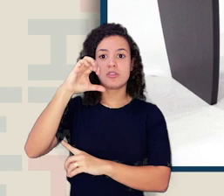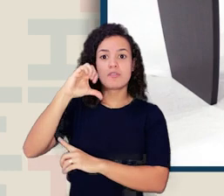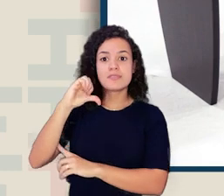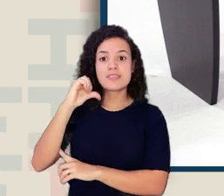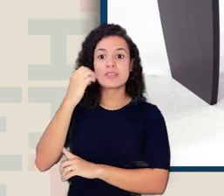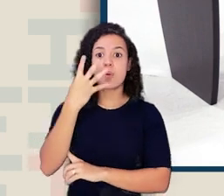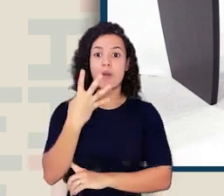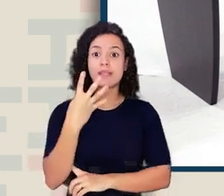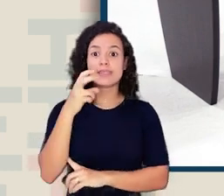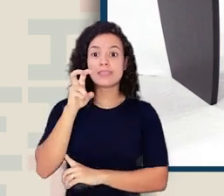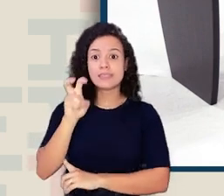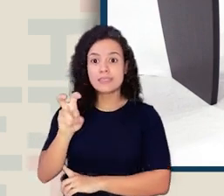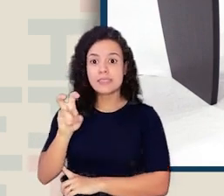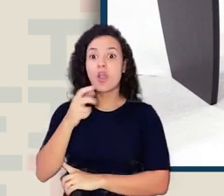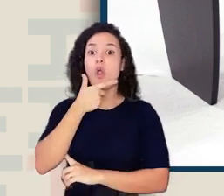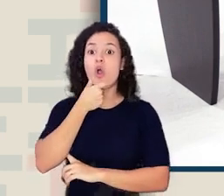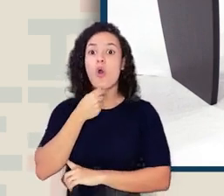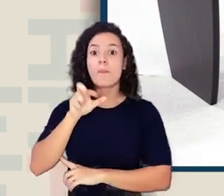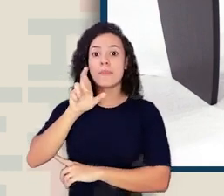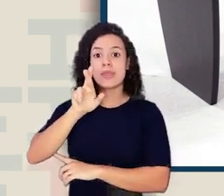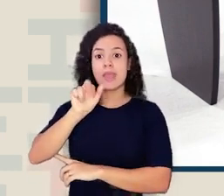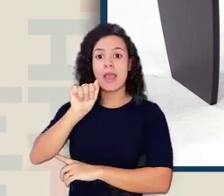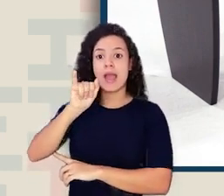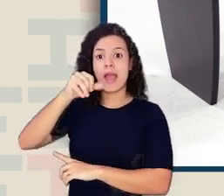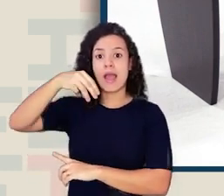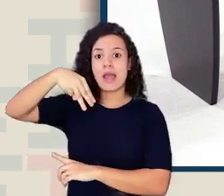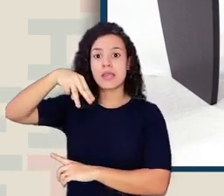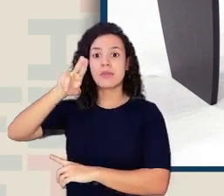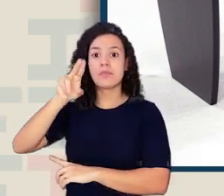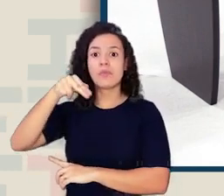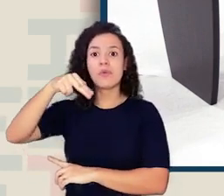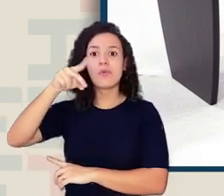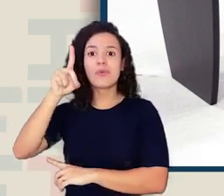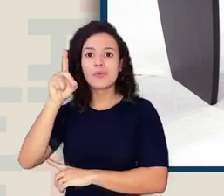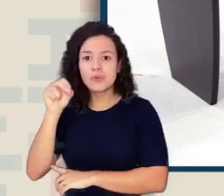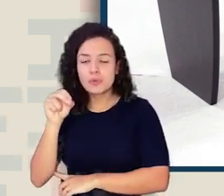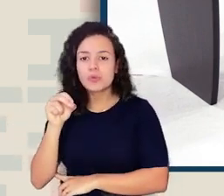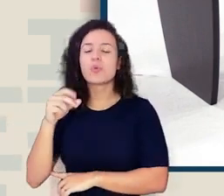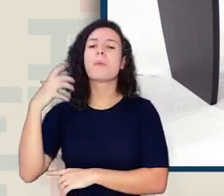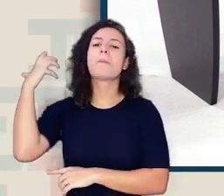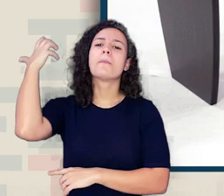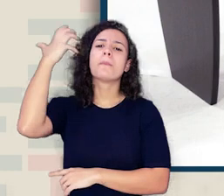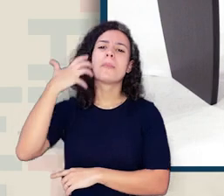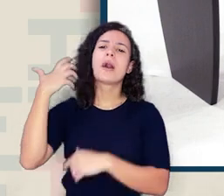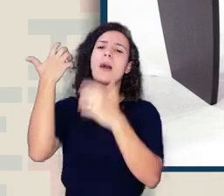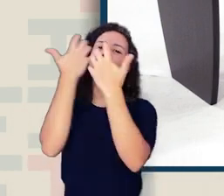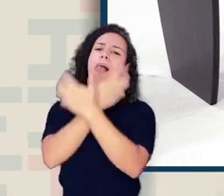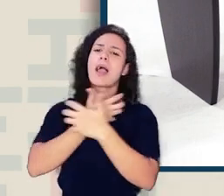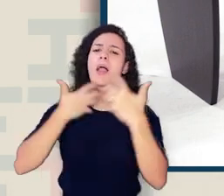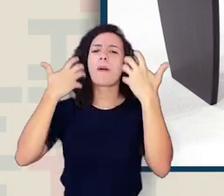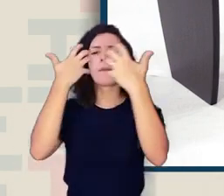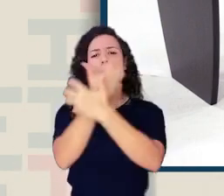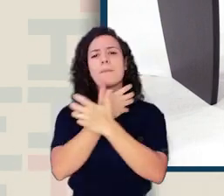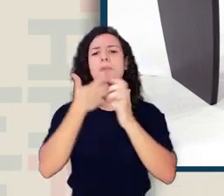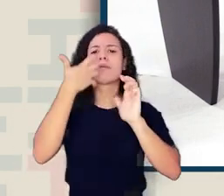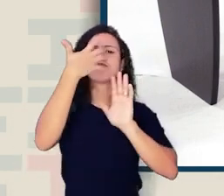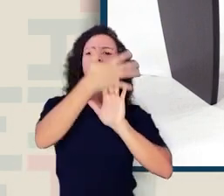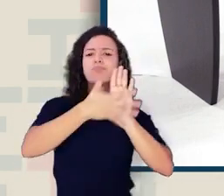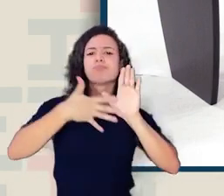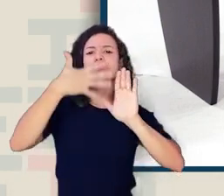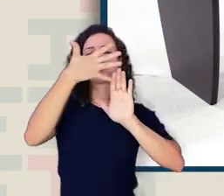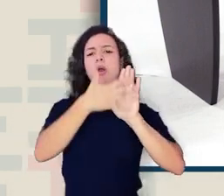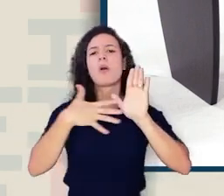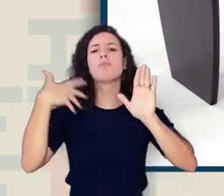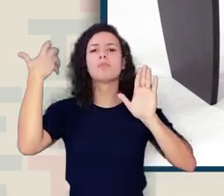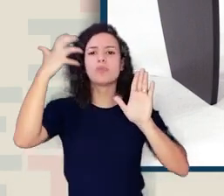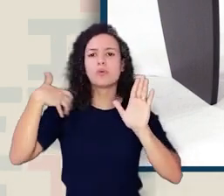de 1945, onde Raimundo Alves Feitosa cantava suas loas, dando a esse entendimento